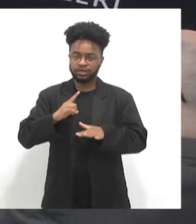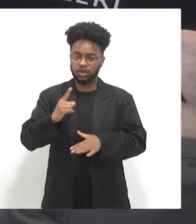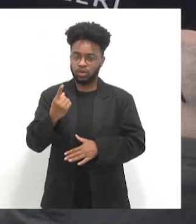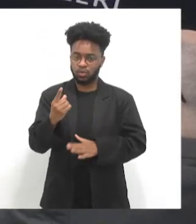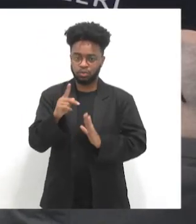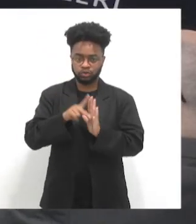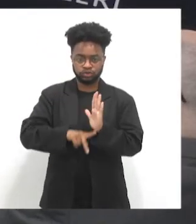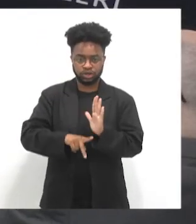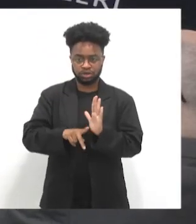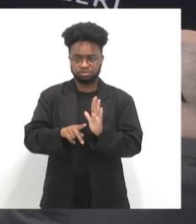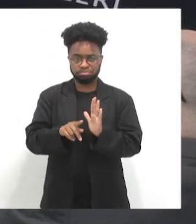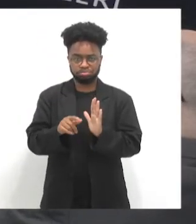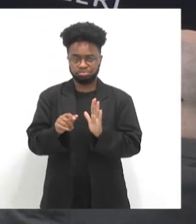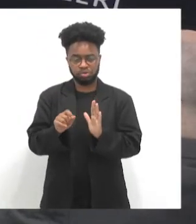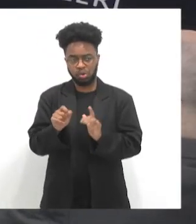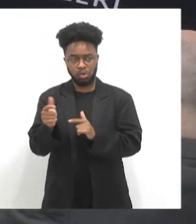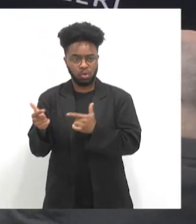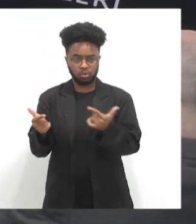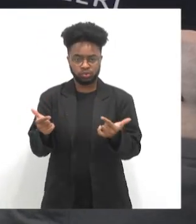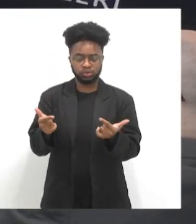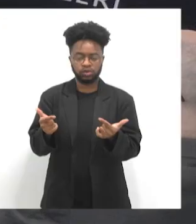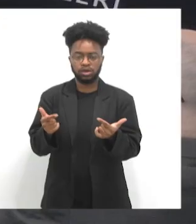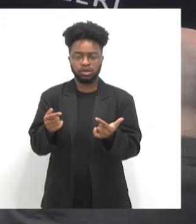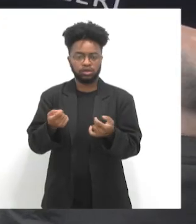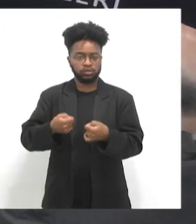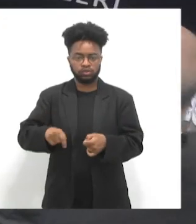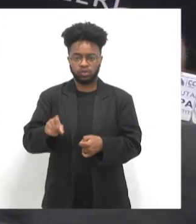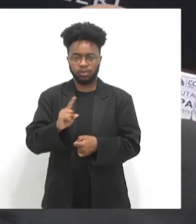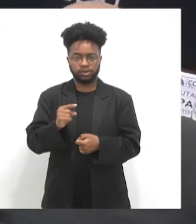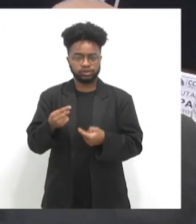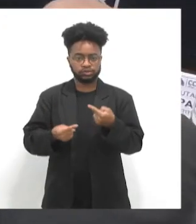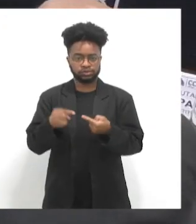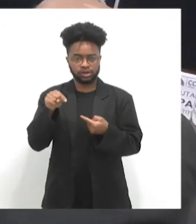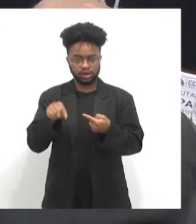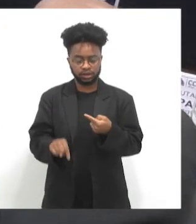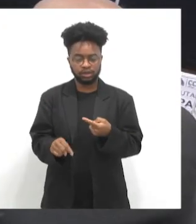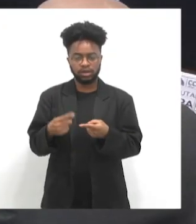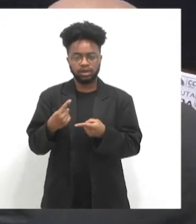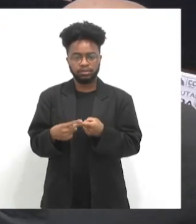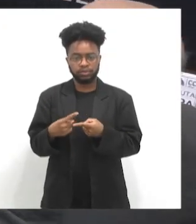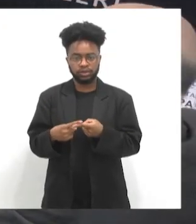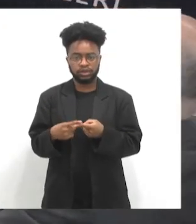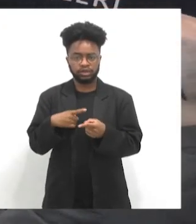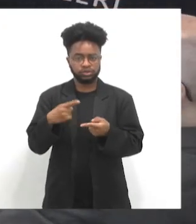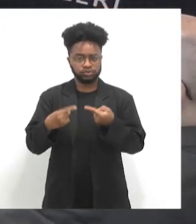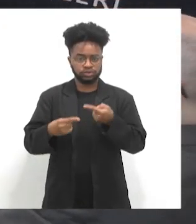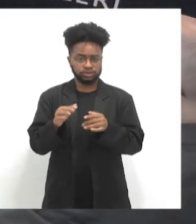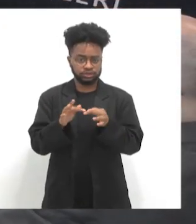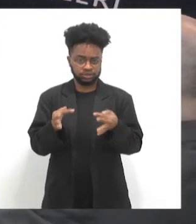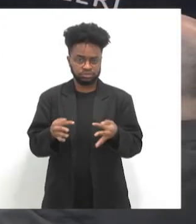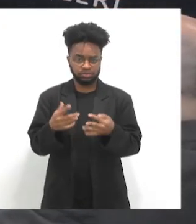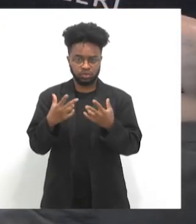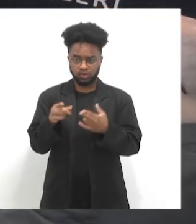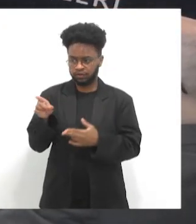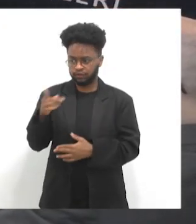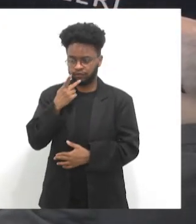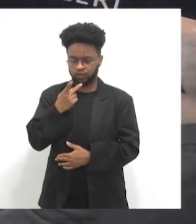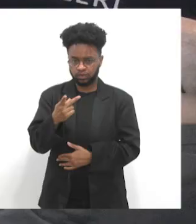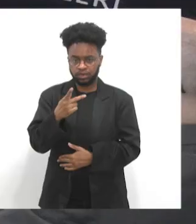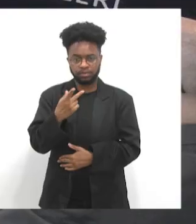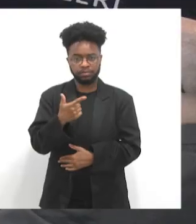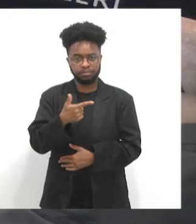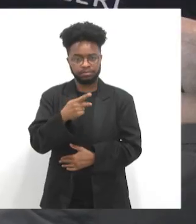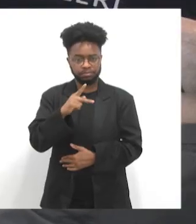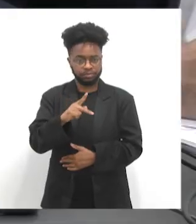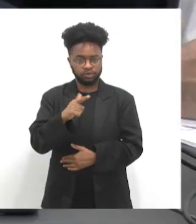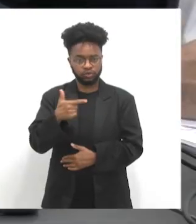outro que não precise debater aqui, porque são discussões simples. Exemplo do PEDUI. Né? O PEDUI foi uma